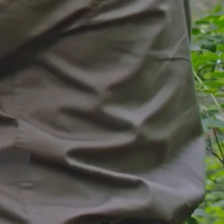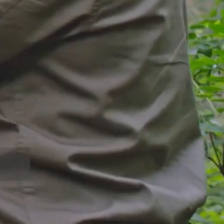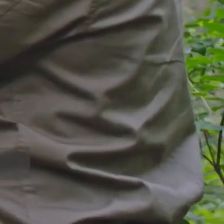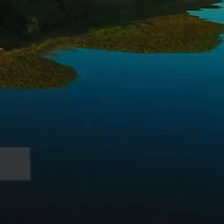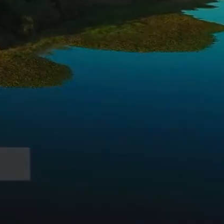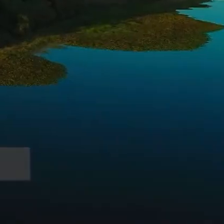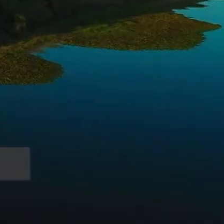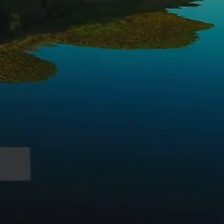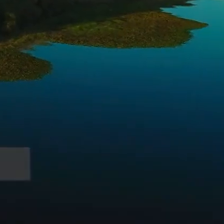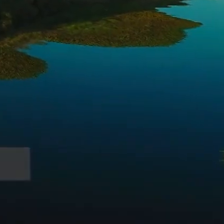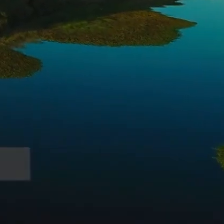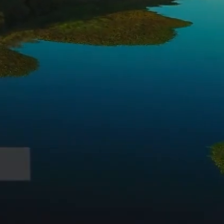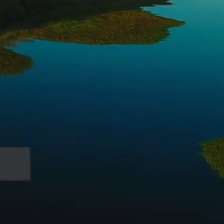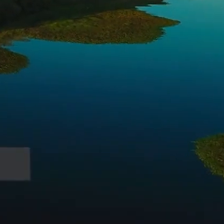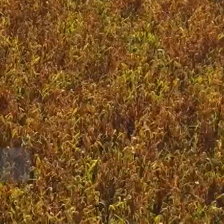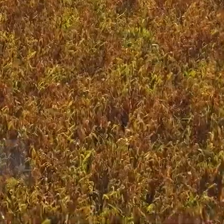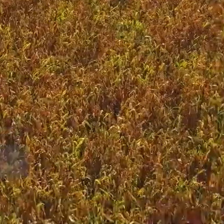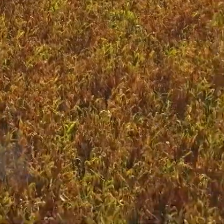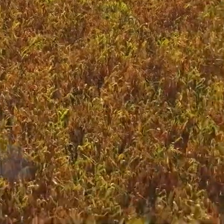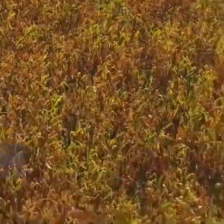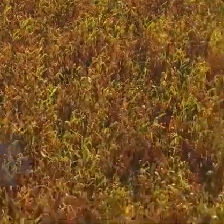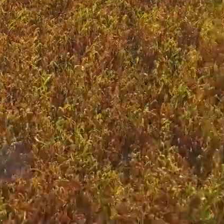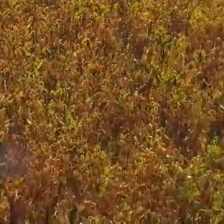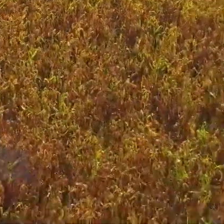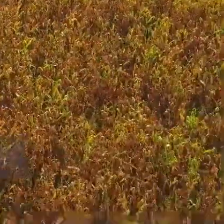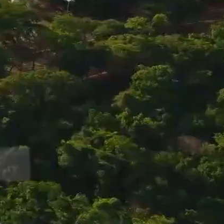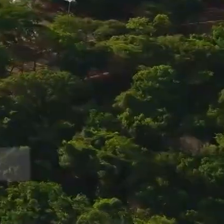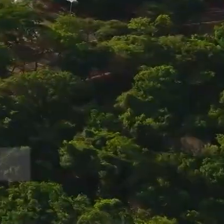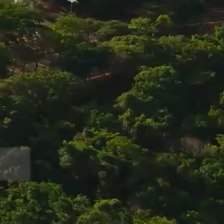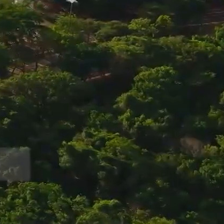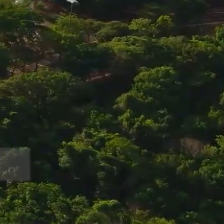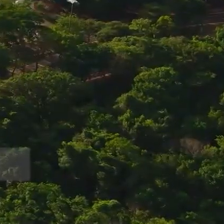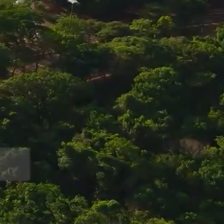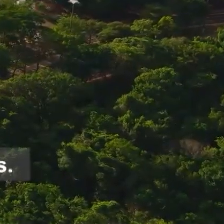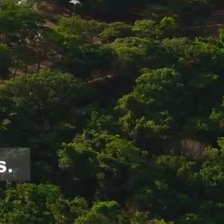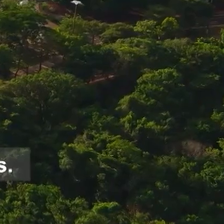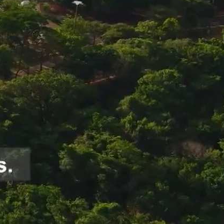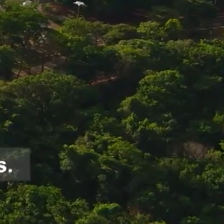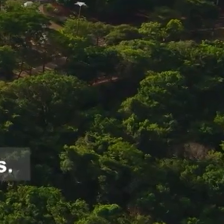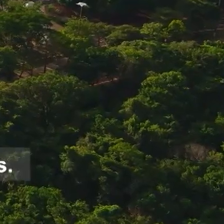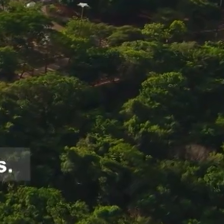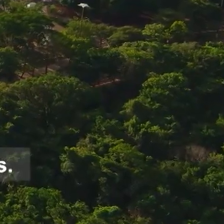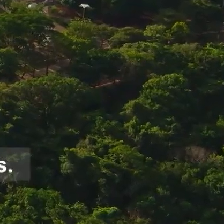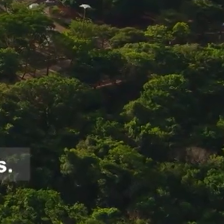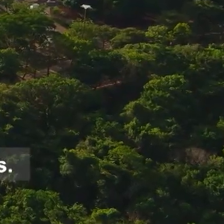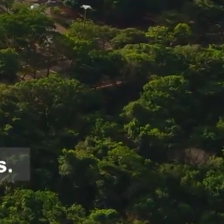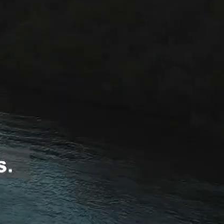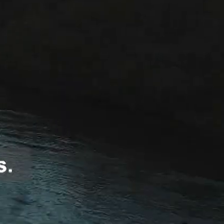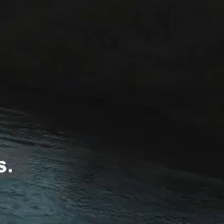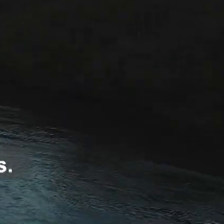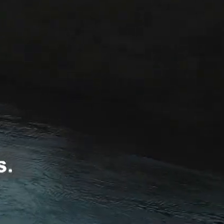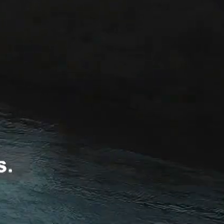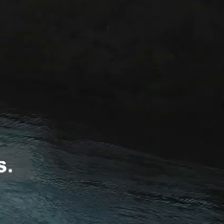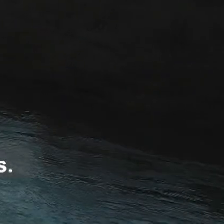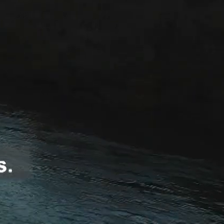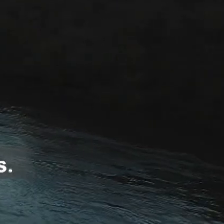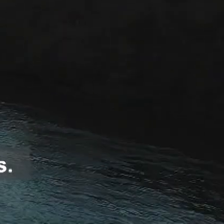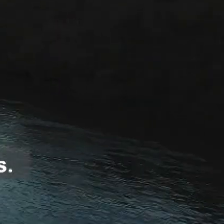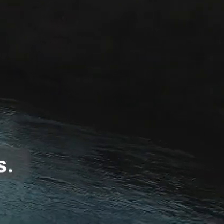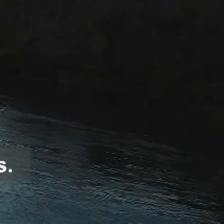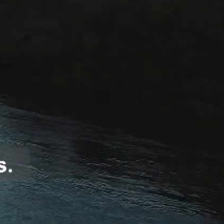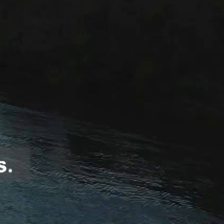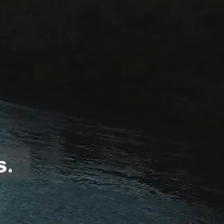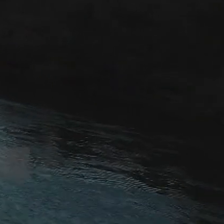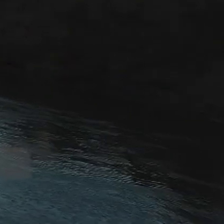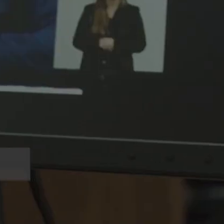Meio Ambiente, ONGs ambientais, produtores rurais, governo do estado e Assembleia Legislativa se uniram em busca